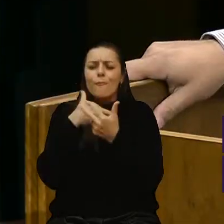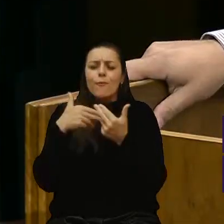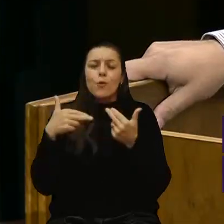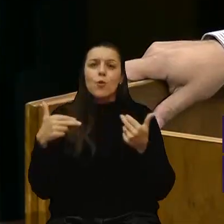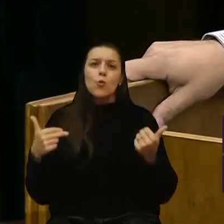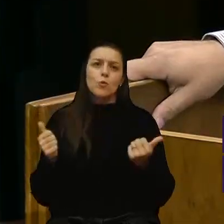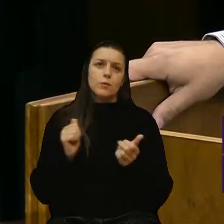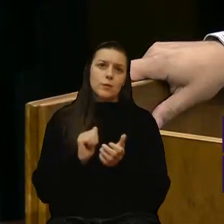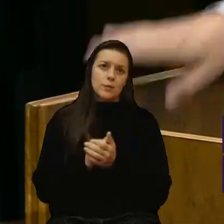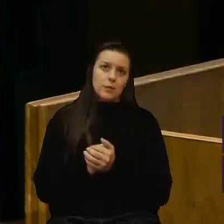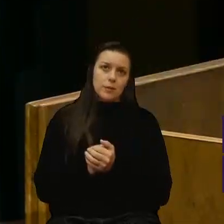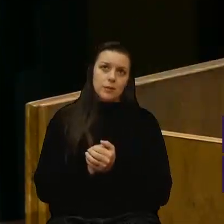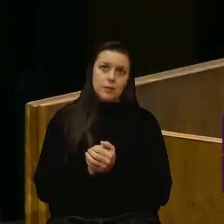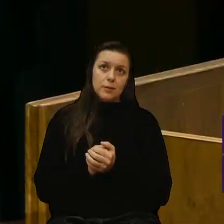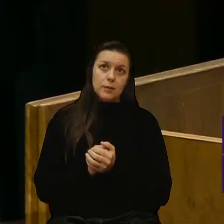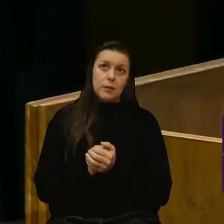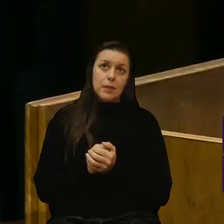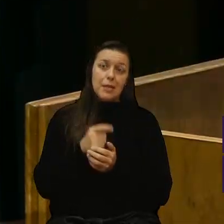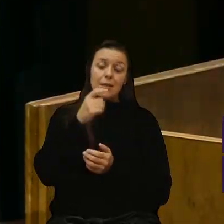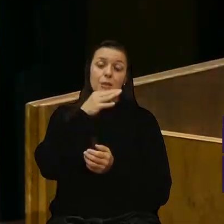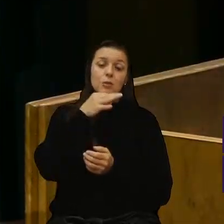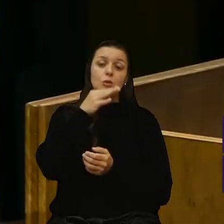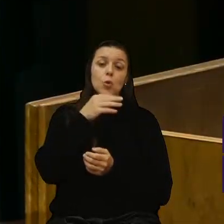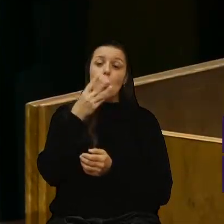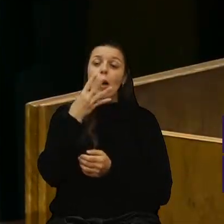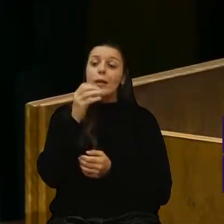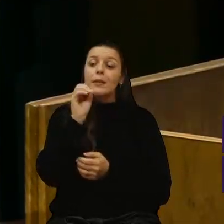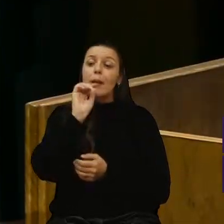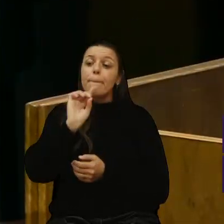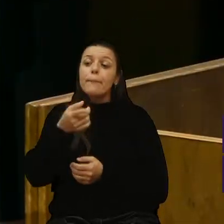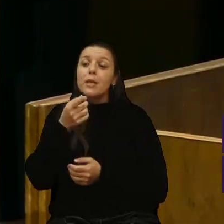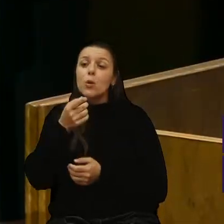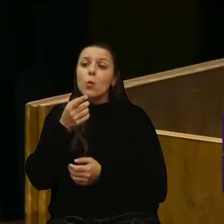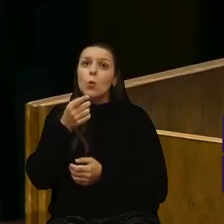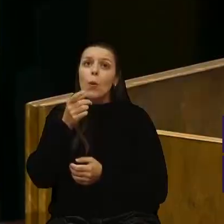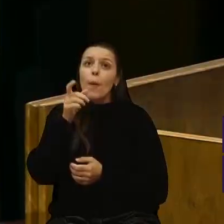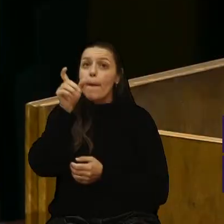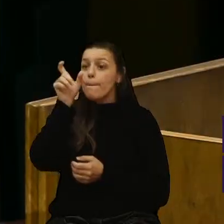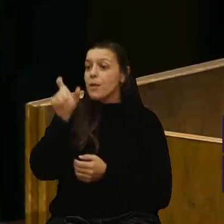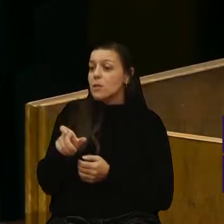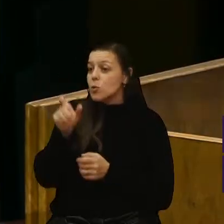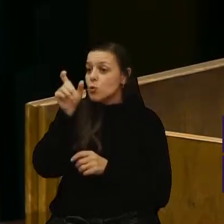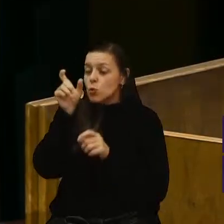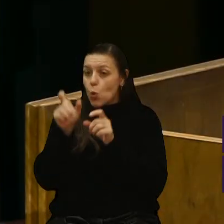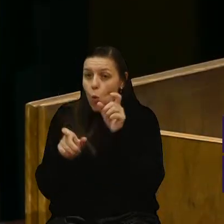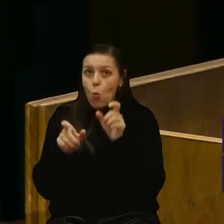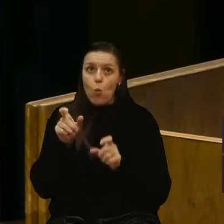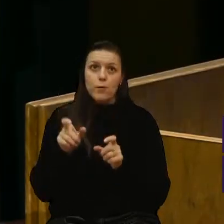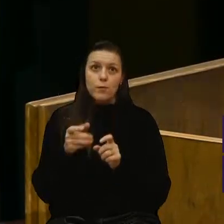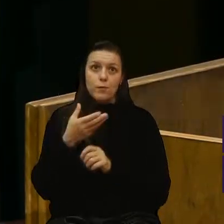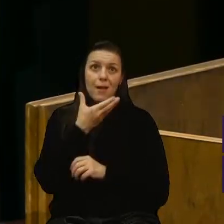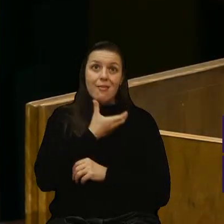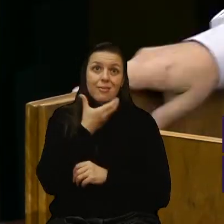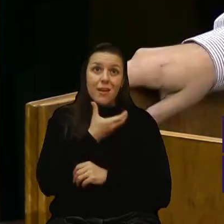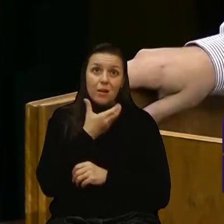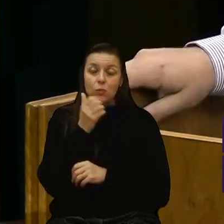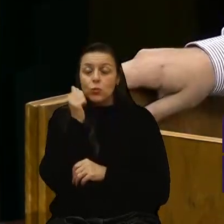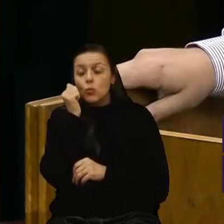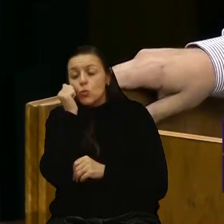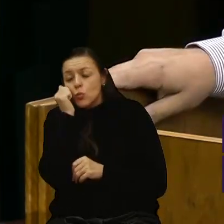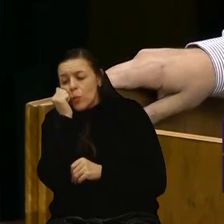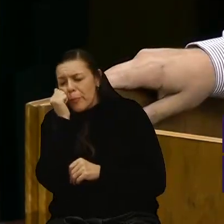do Sul, professor Cláudio. E em Caxias, 40 mil pessoas no Natal, 40 mil pessoas no Natal vão dormir com